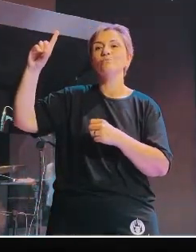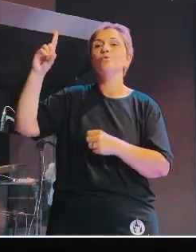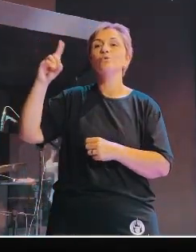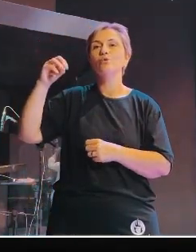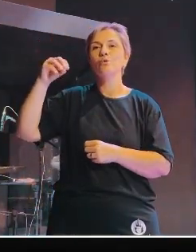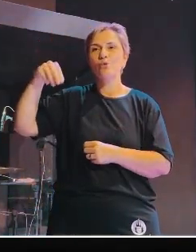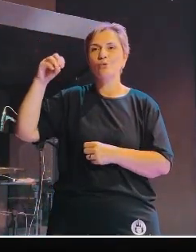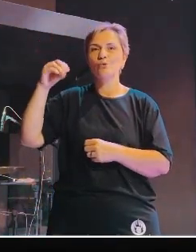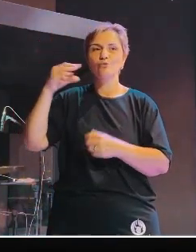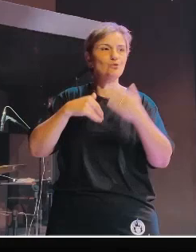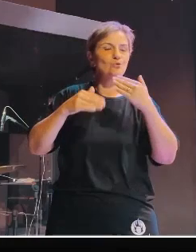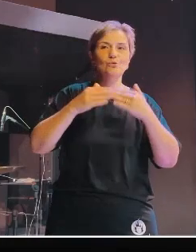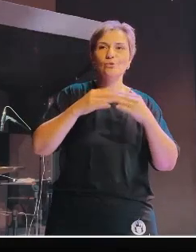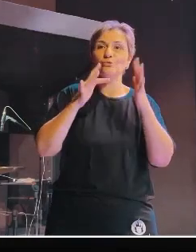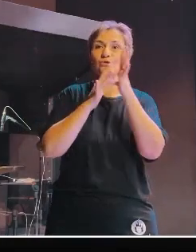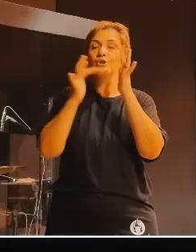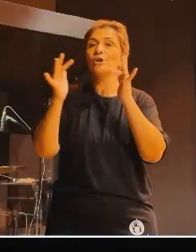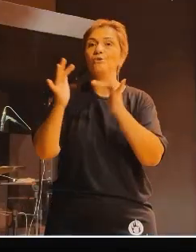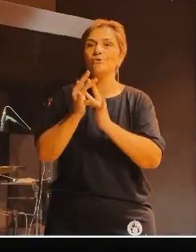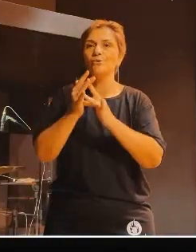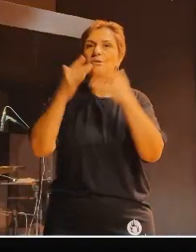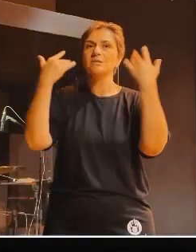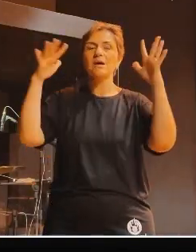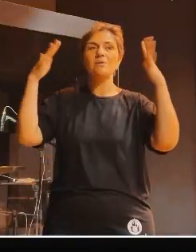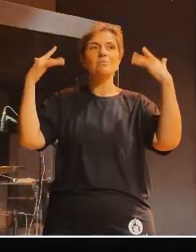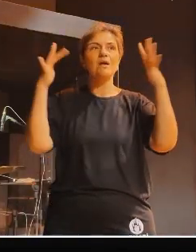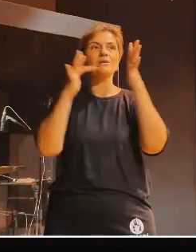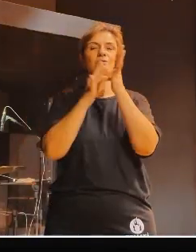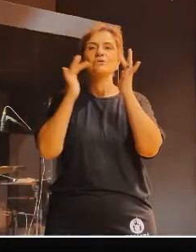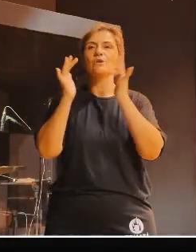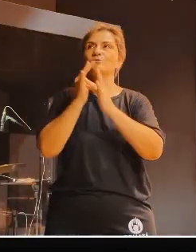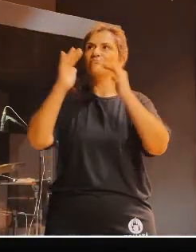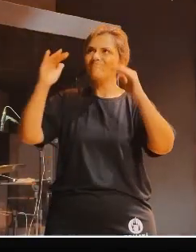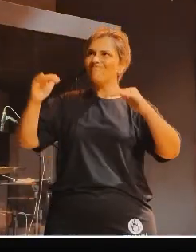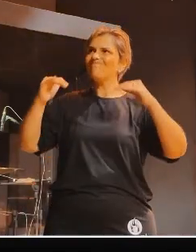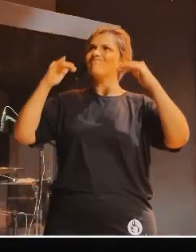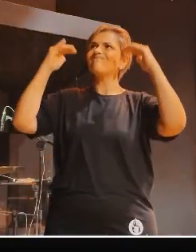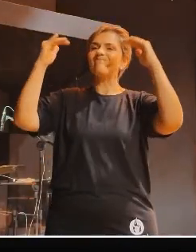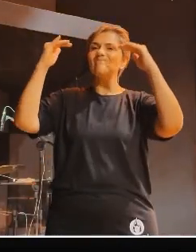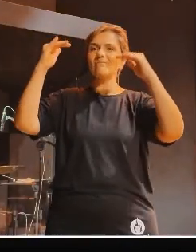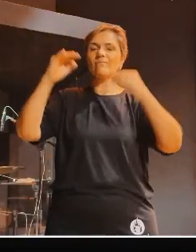glorie, mas para que o nome dele seja exaltado.